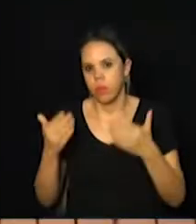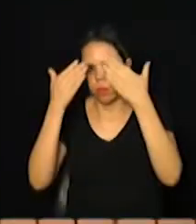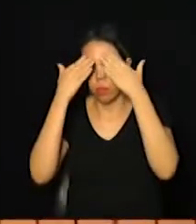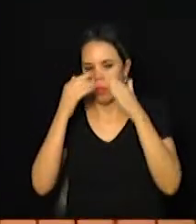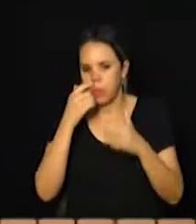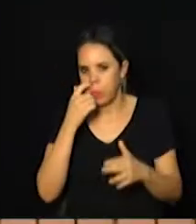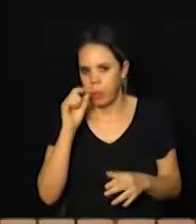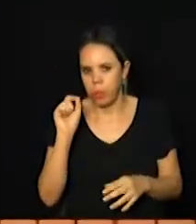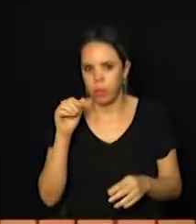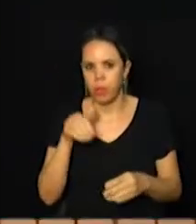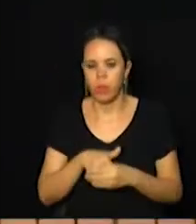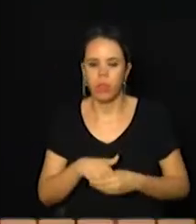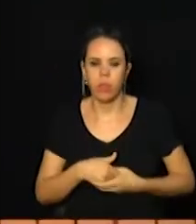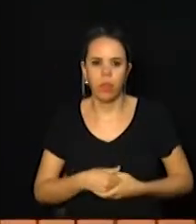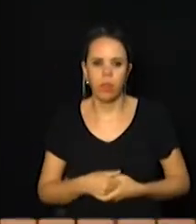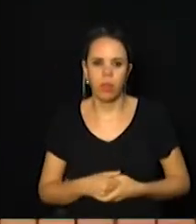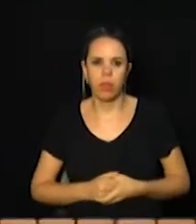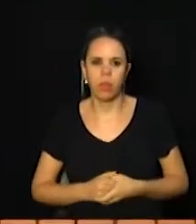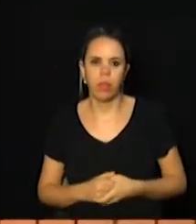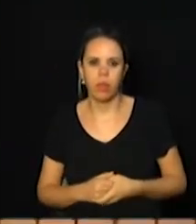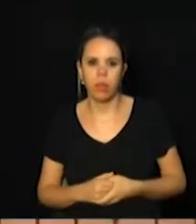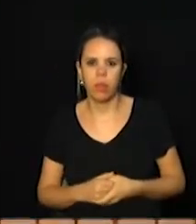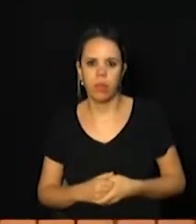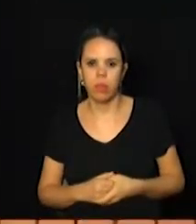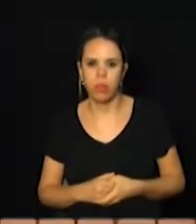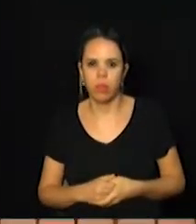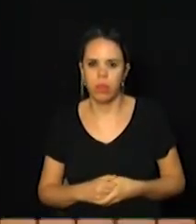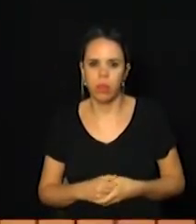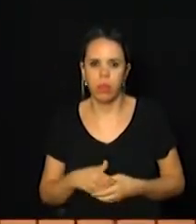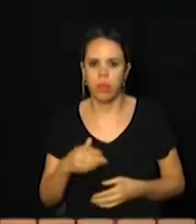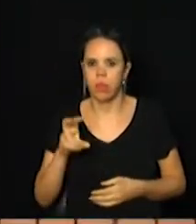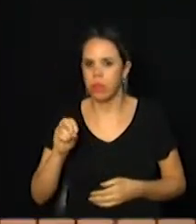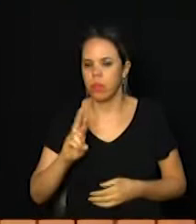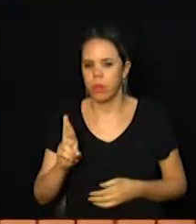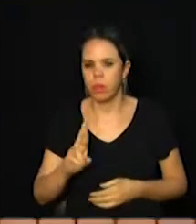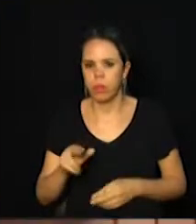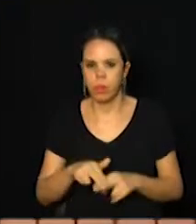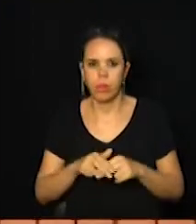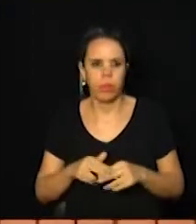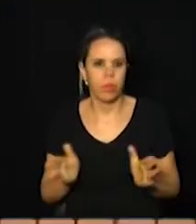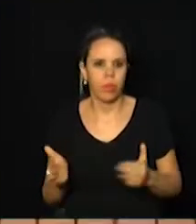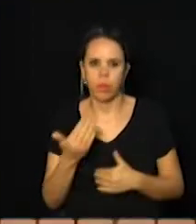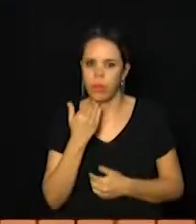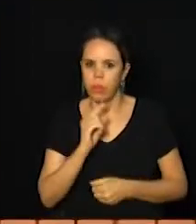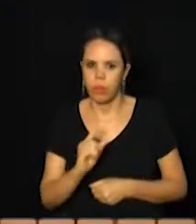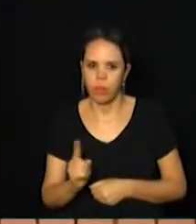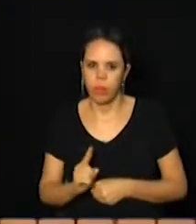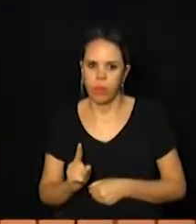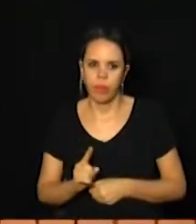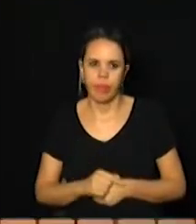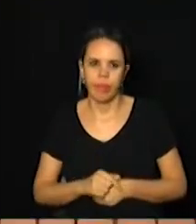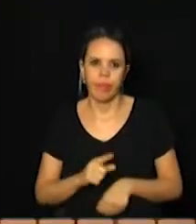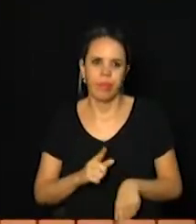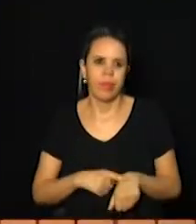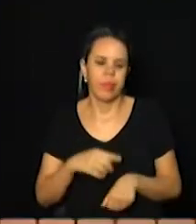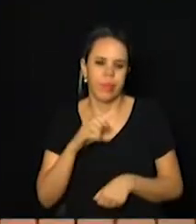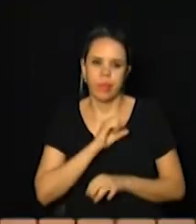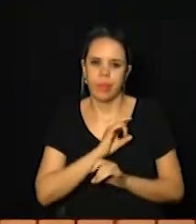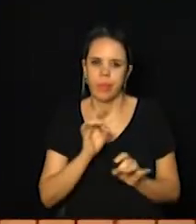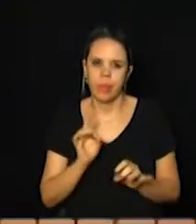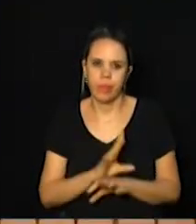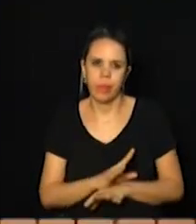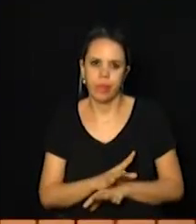sabem quem que nós vamos voltar não se vota por 50reais por uma cesta básica isso é momentâneo